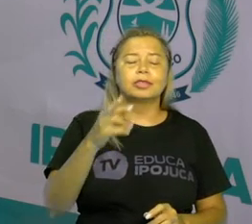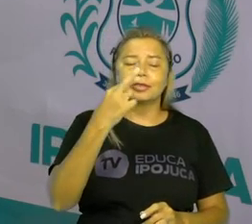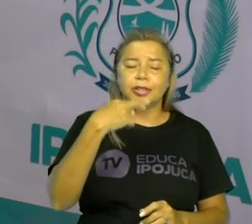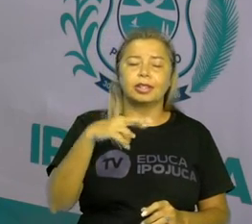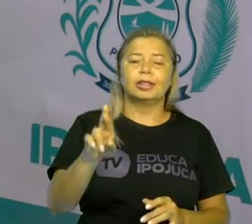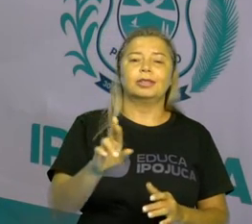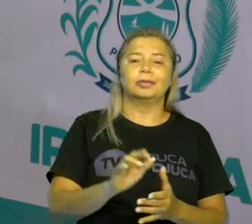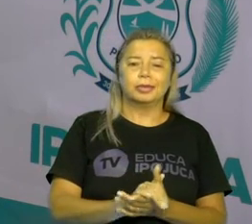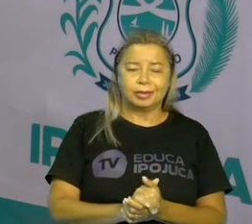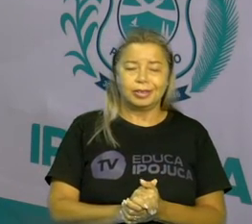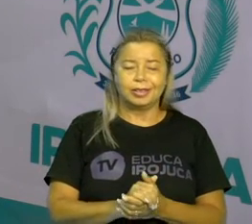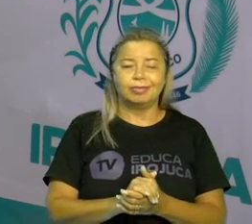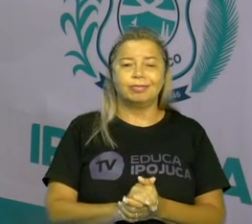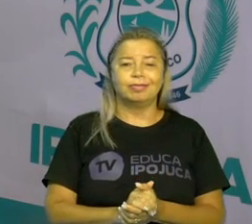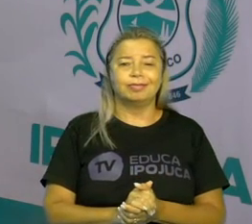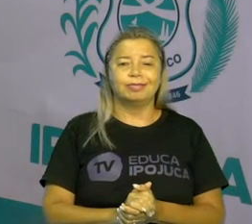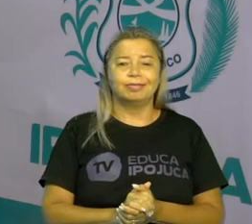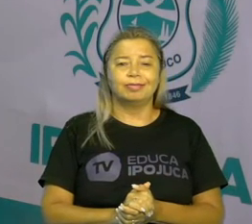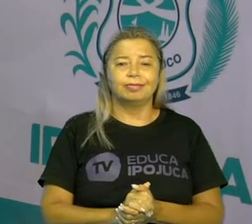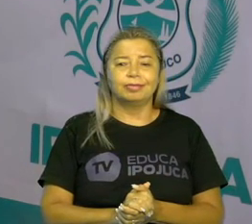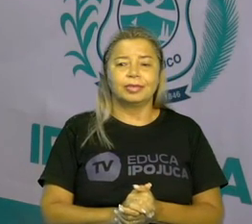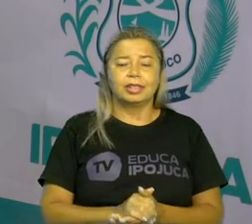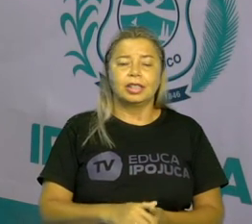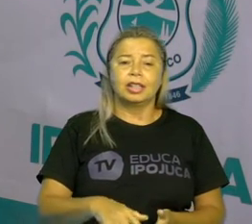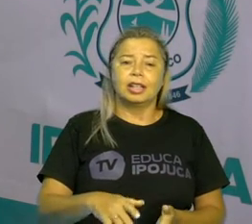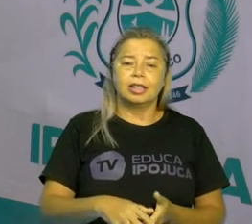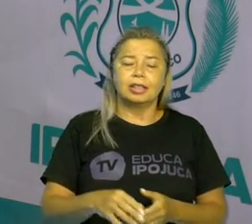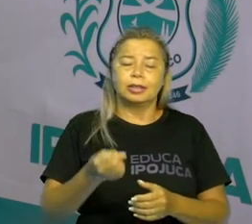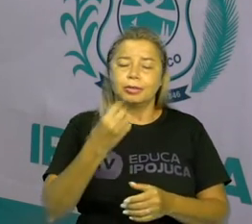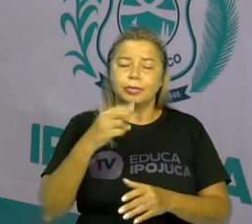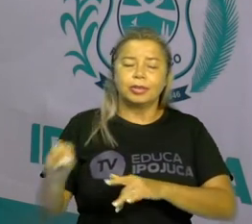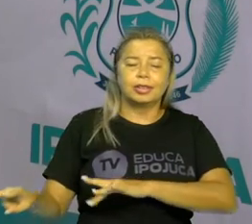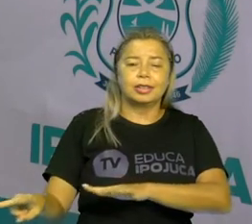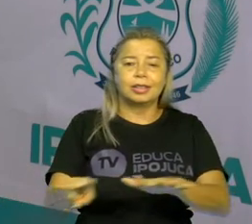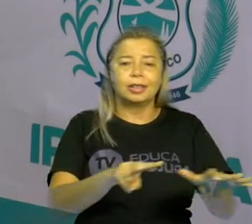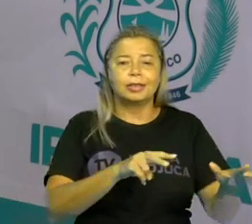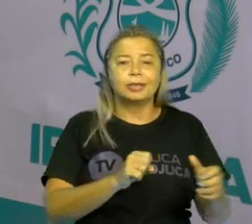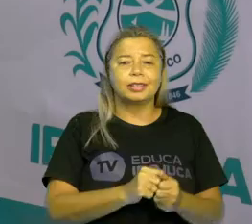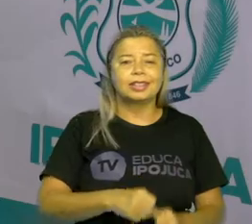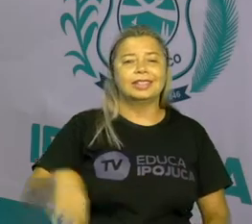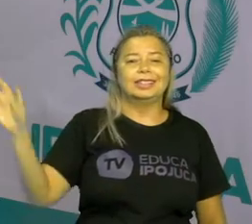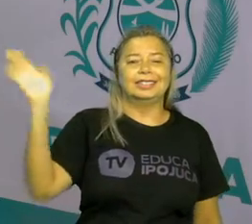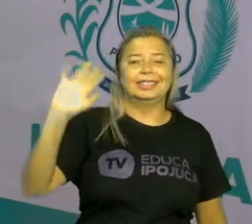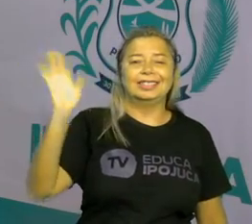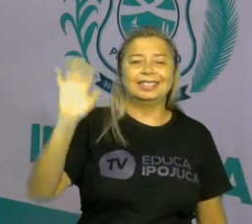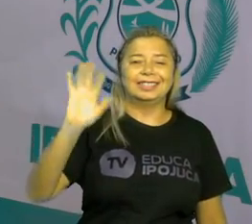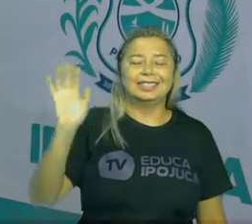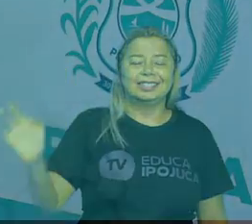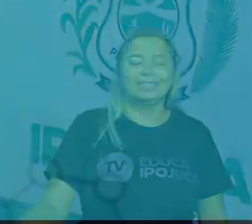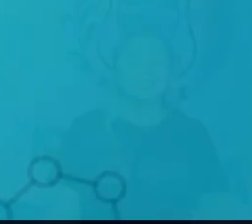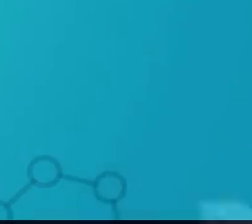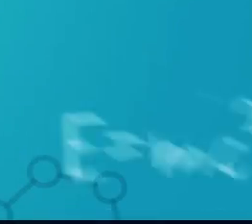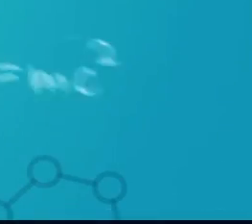o prazer do mundo. Tenham uma excelente semana. Bye bye, students!